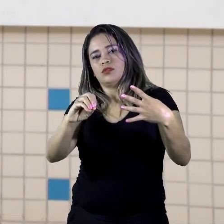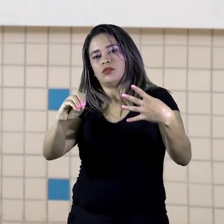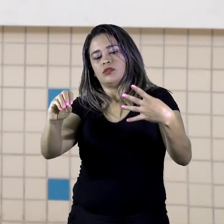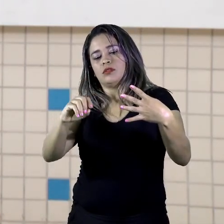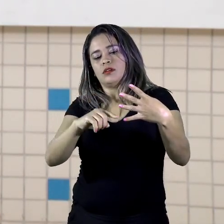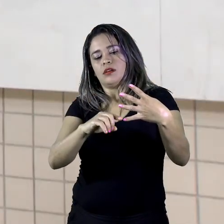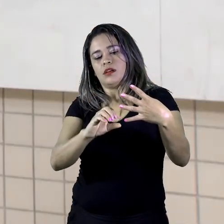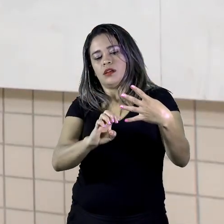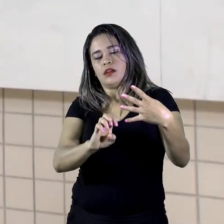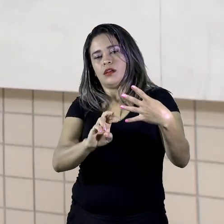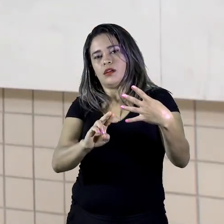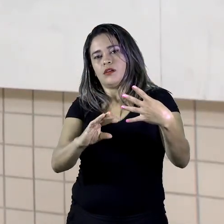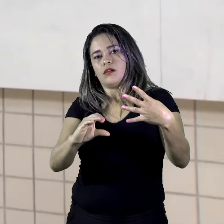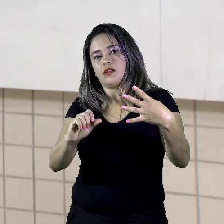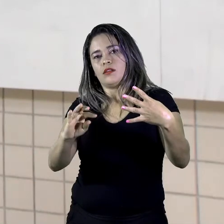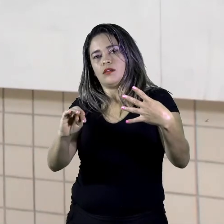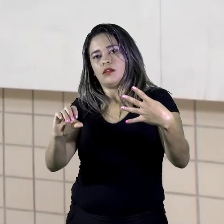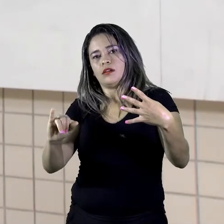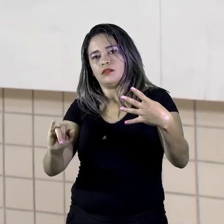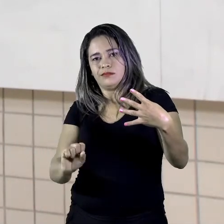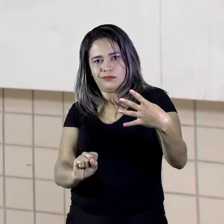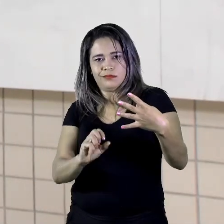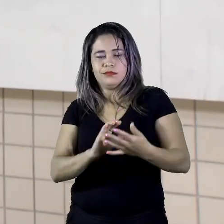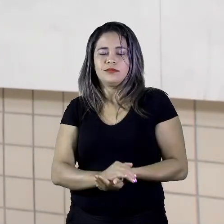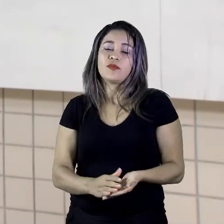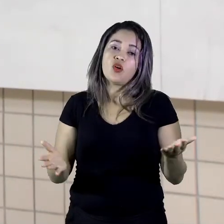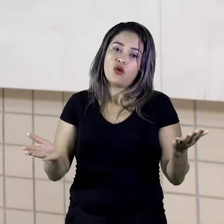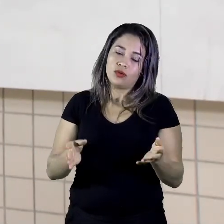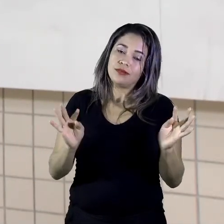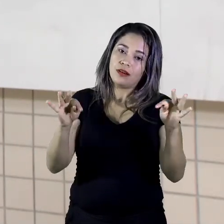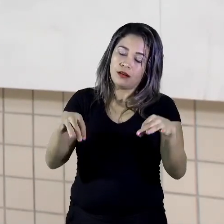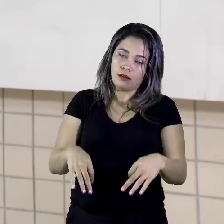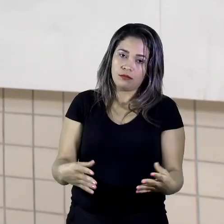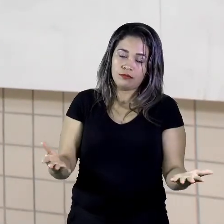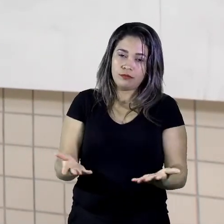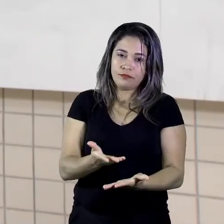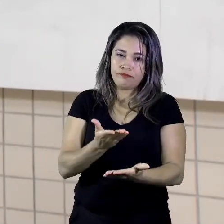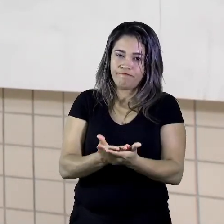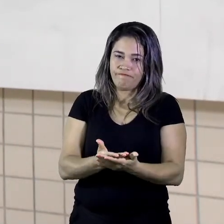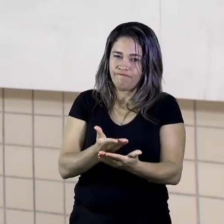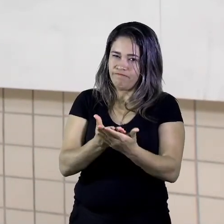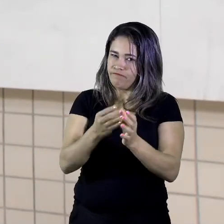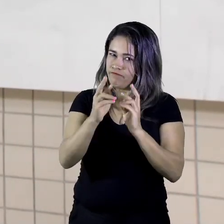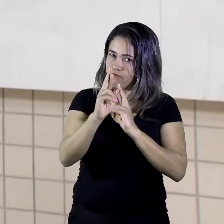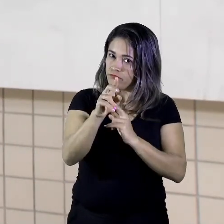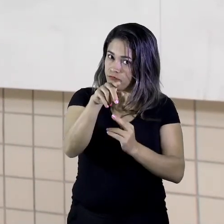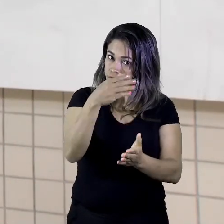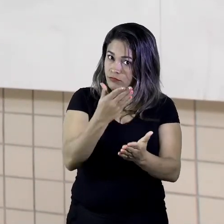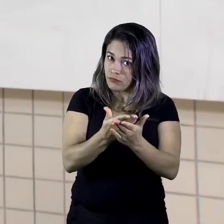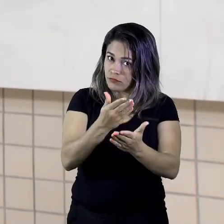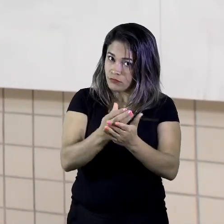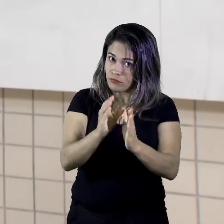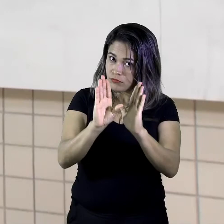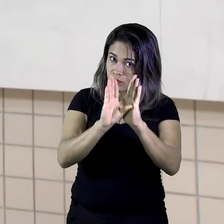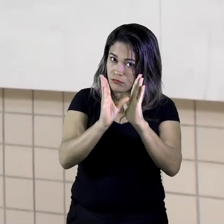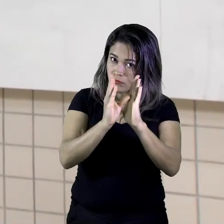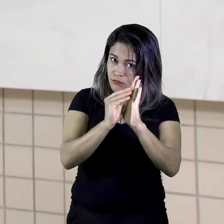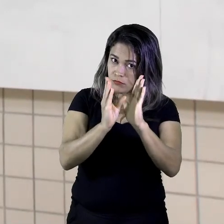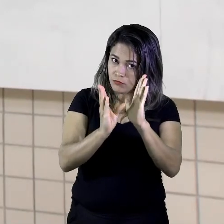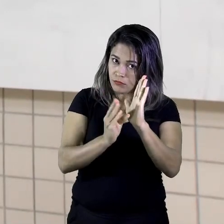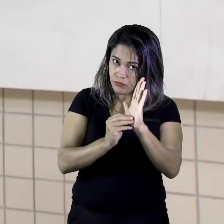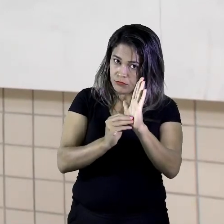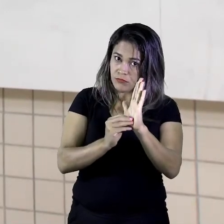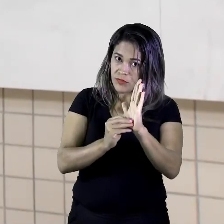equatoriais. Então a gente encerra essa aula por hoje. A gente pede então que vocês estudem o conteúdo, assistam às aulas, façam